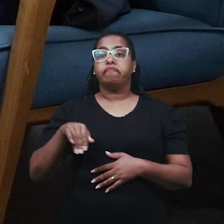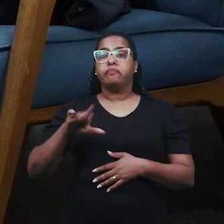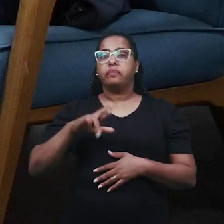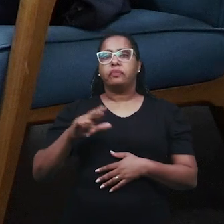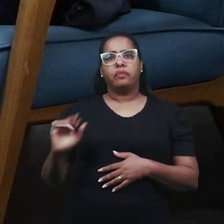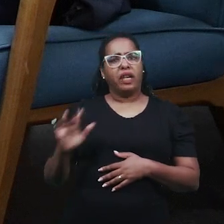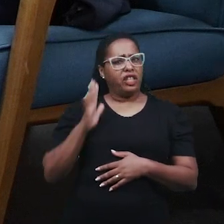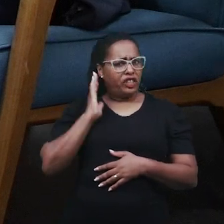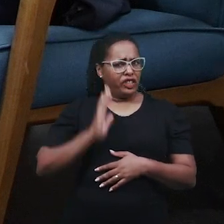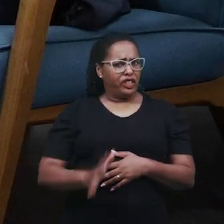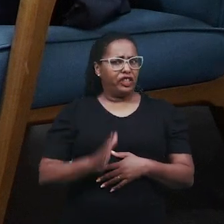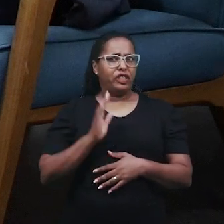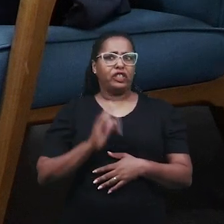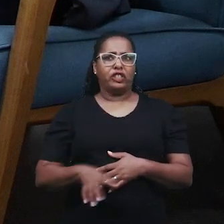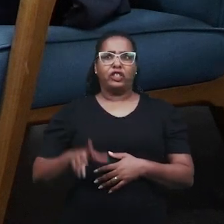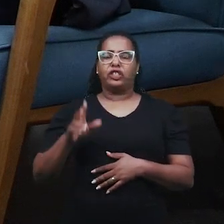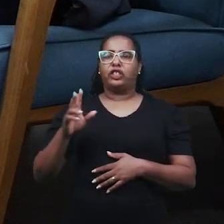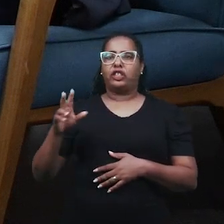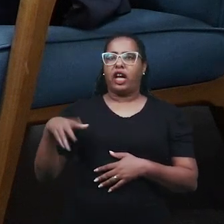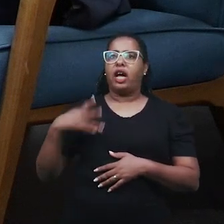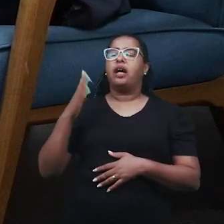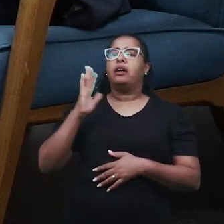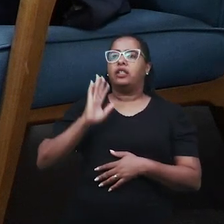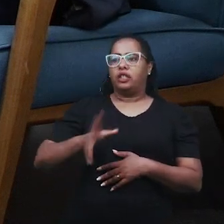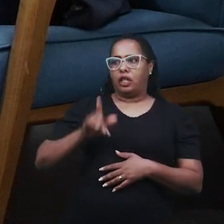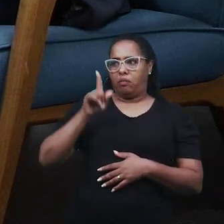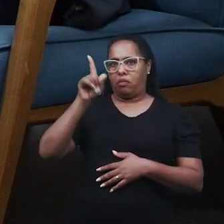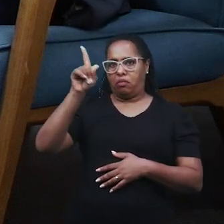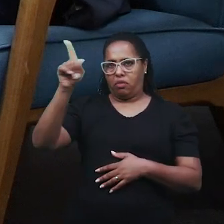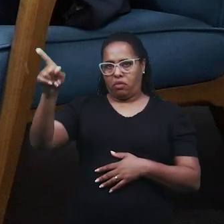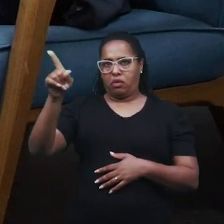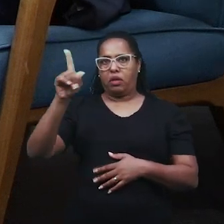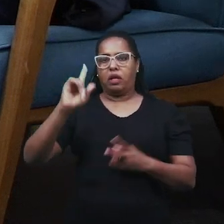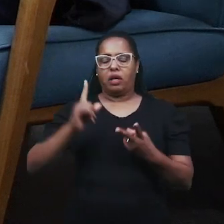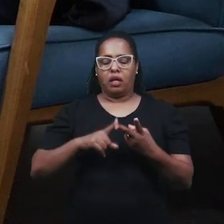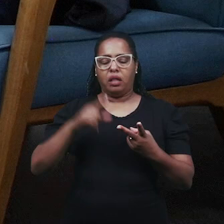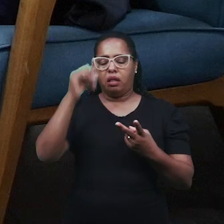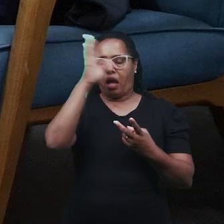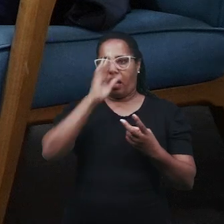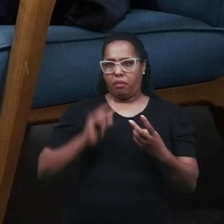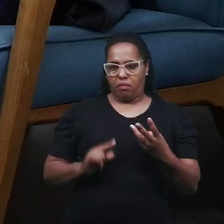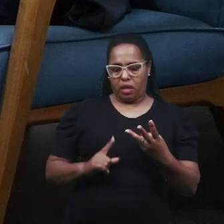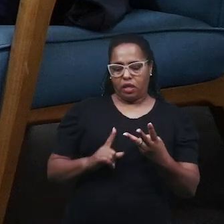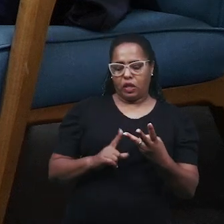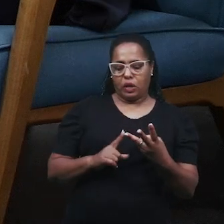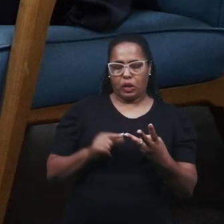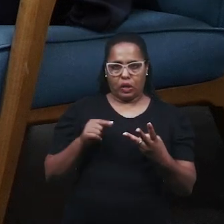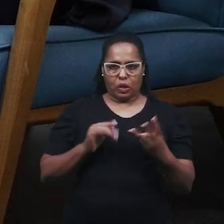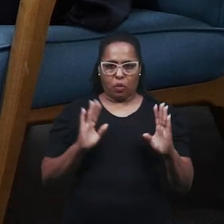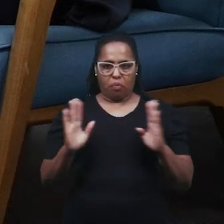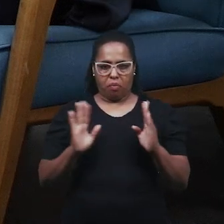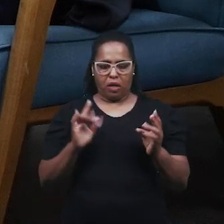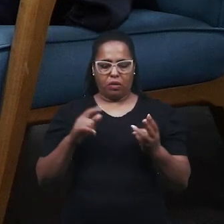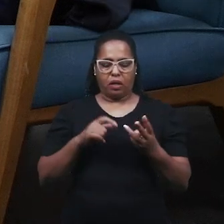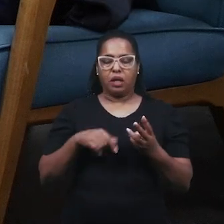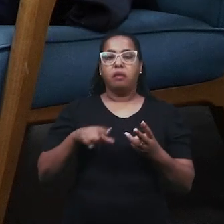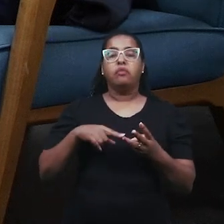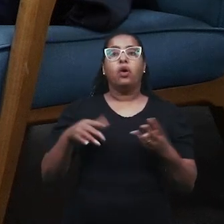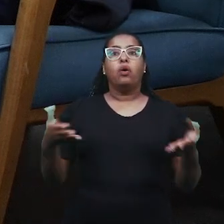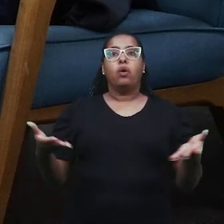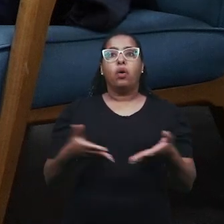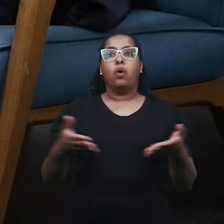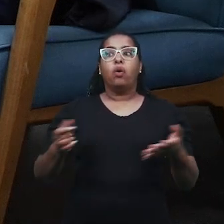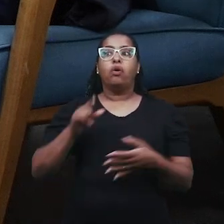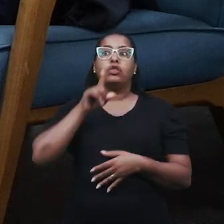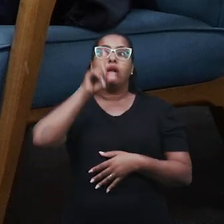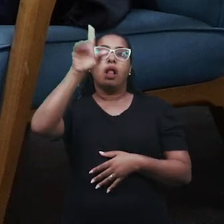já morou, claro, no seu país de origem, o Uzbequistão, também já morou no Brasil, passou uma temporada aqui no Brasil e hoje mora